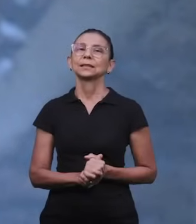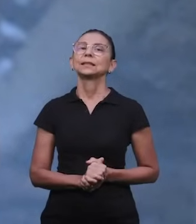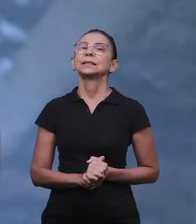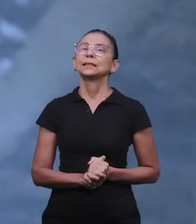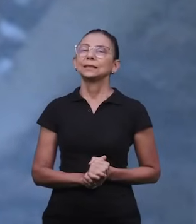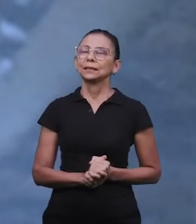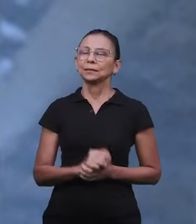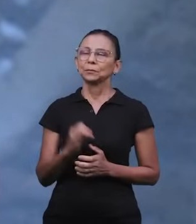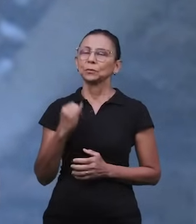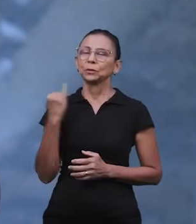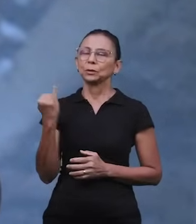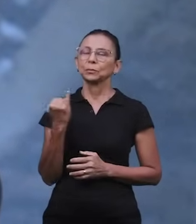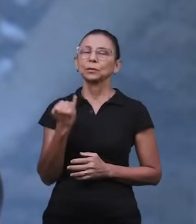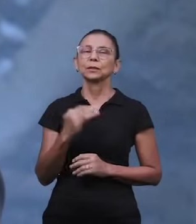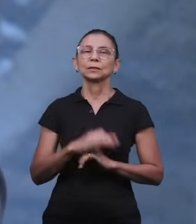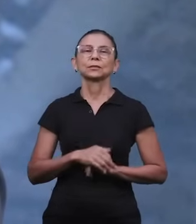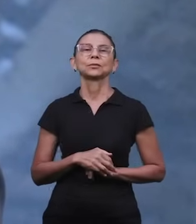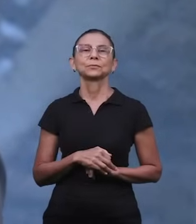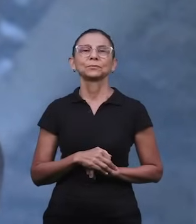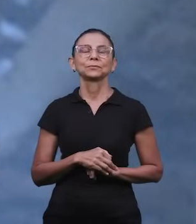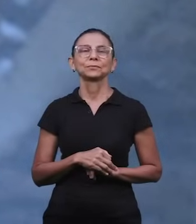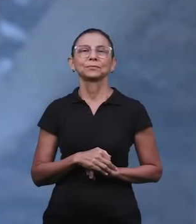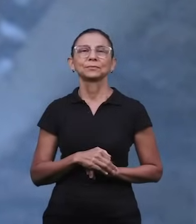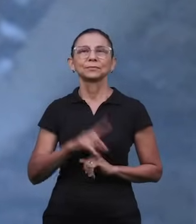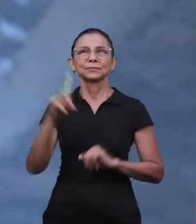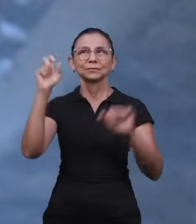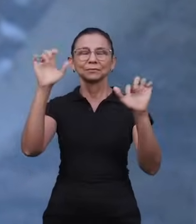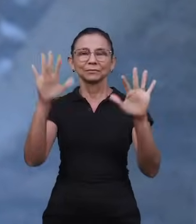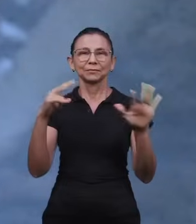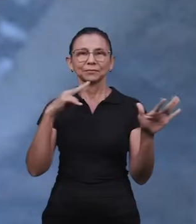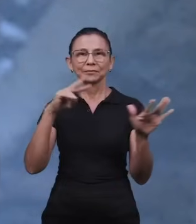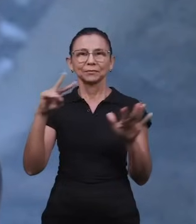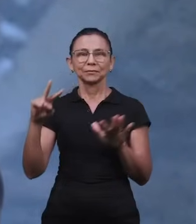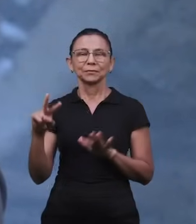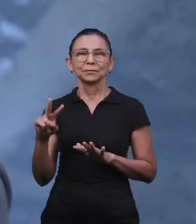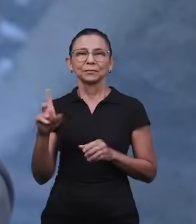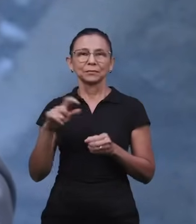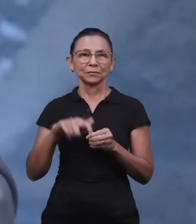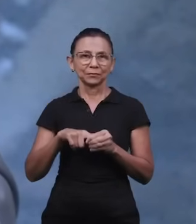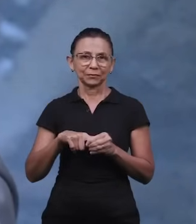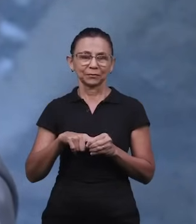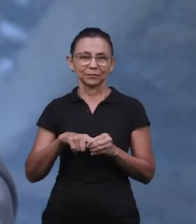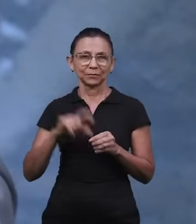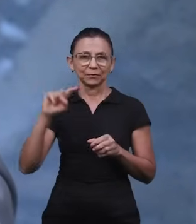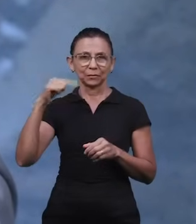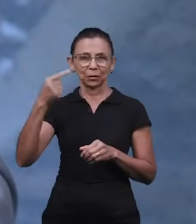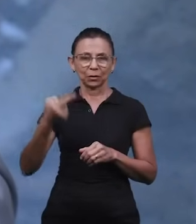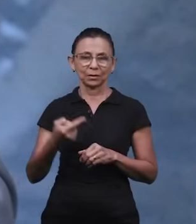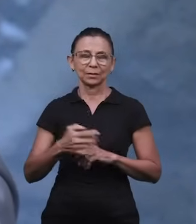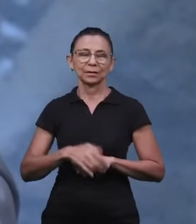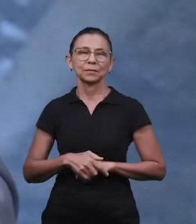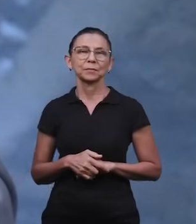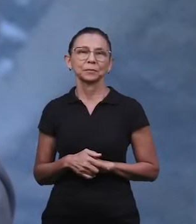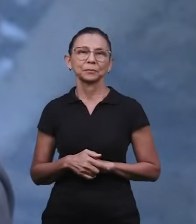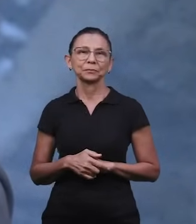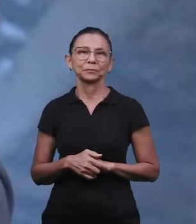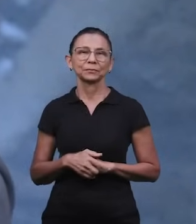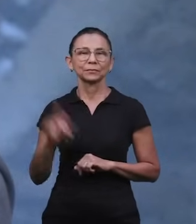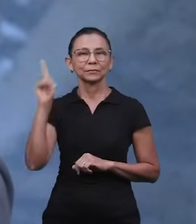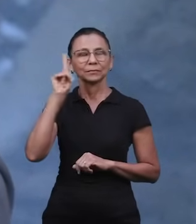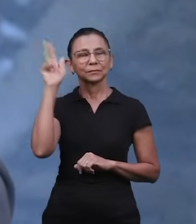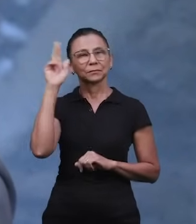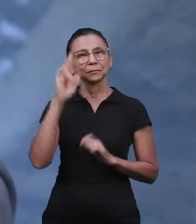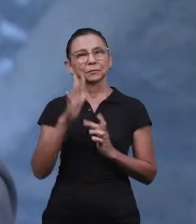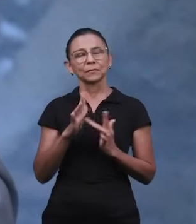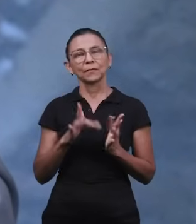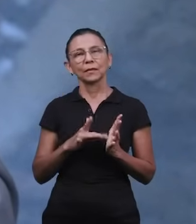relevância ao canal, a gente vai ter um alcance ainda maior. Então que Deus abençoe. Na semana que vem, se Deus quiser, estaremos de volta com o programa Os Dias da Minha Mocidade.